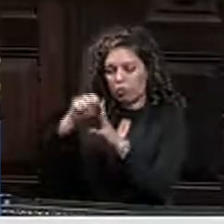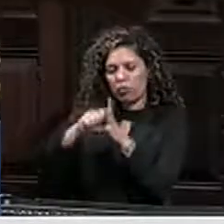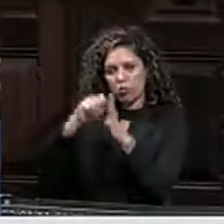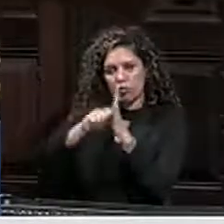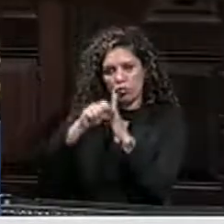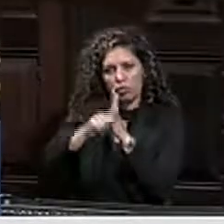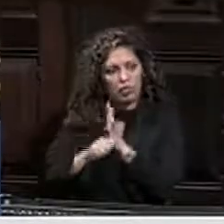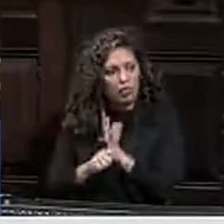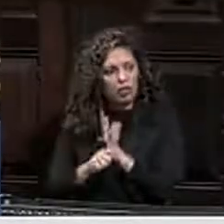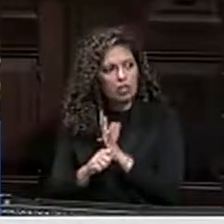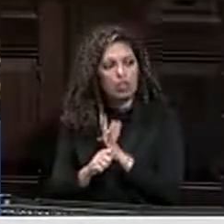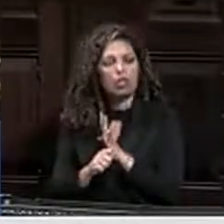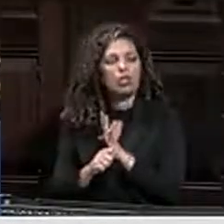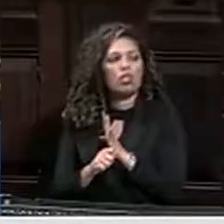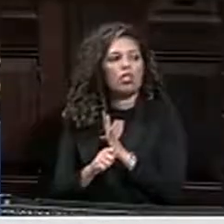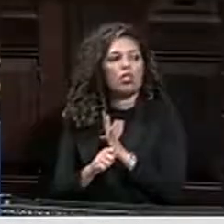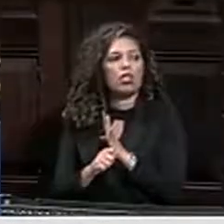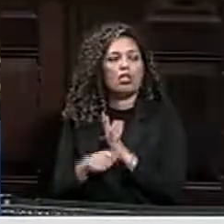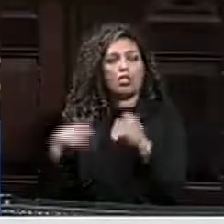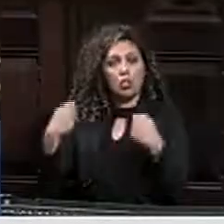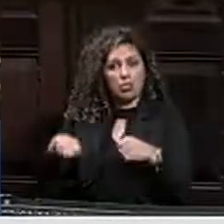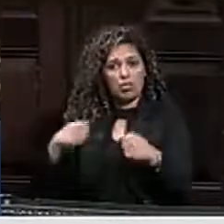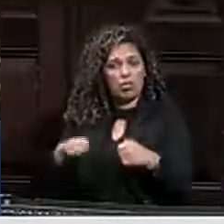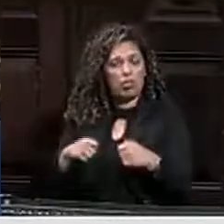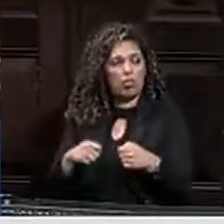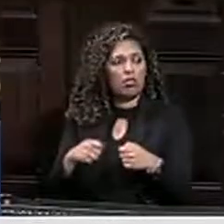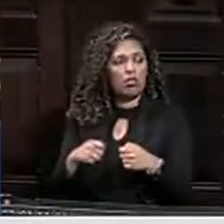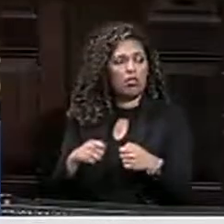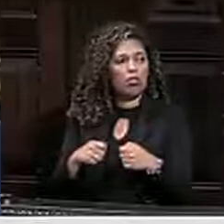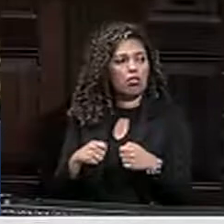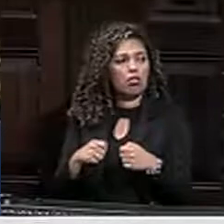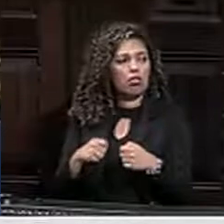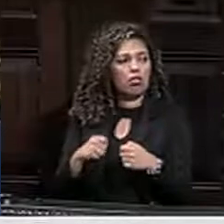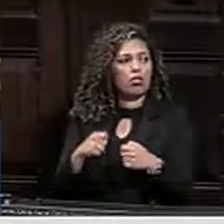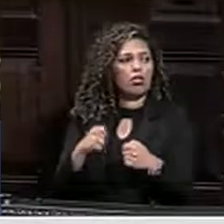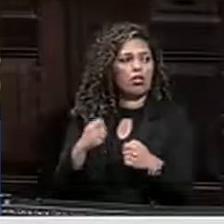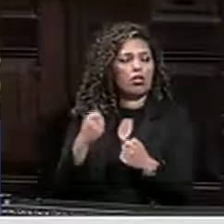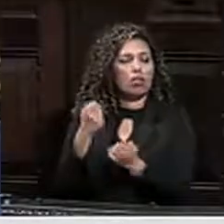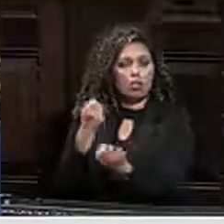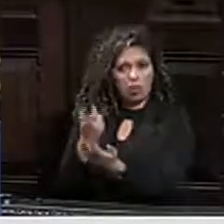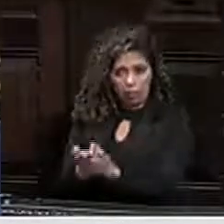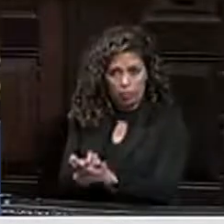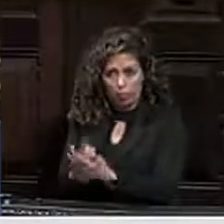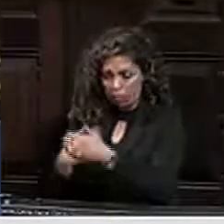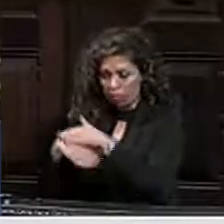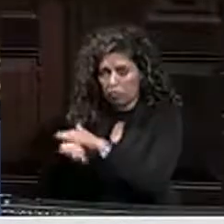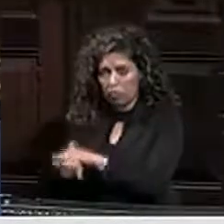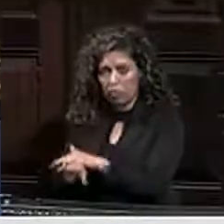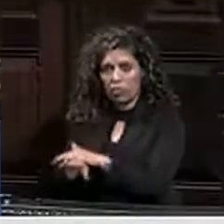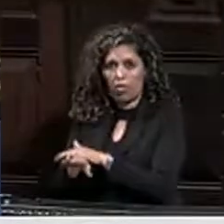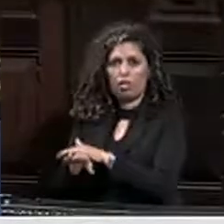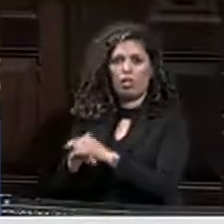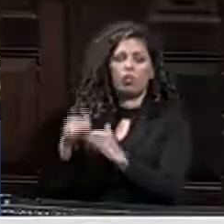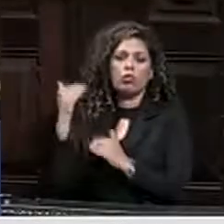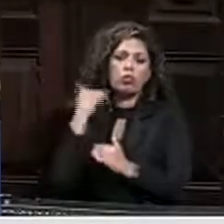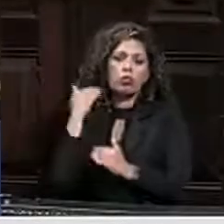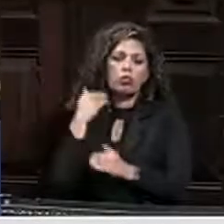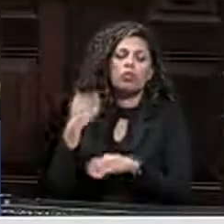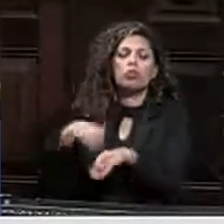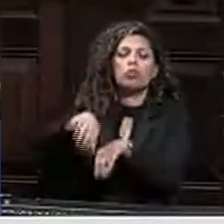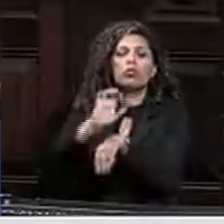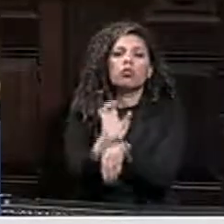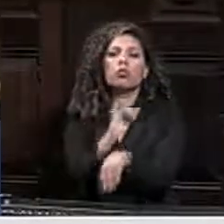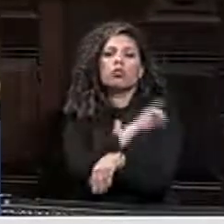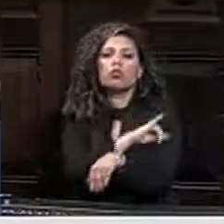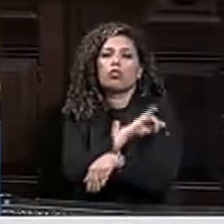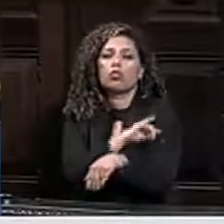as receitas que deveriam existir no Tesouro do Estado do Rio de Janeiro e não existem. Essa é que é a